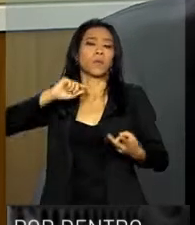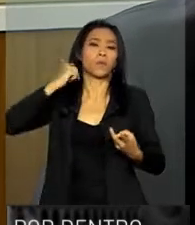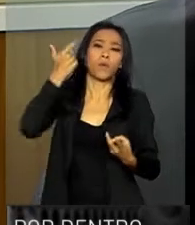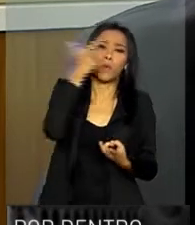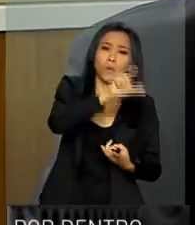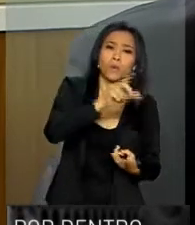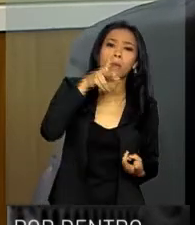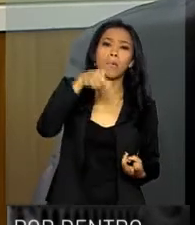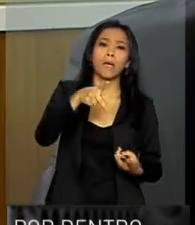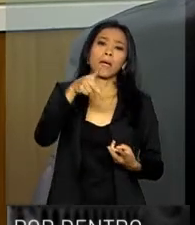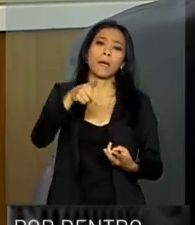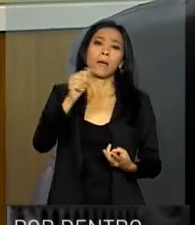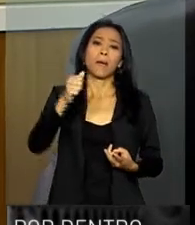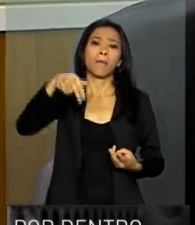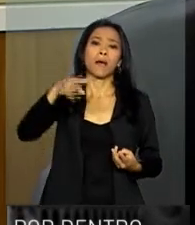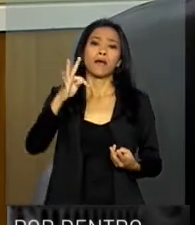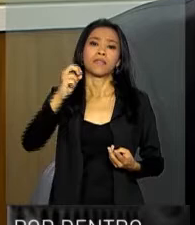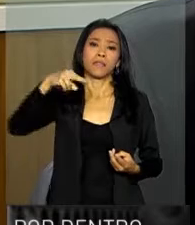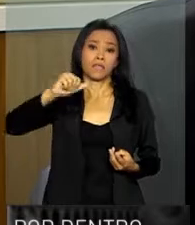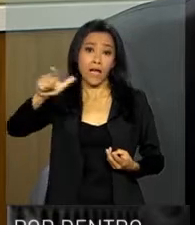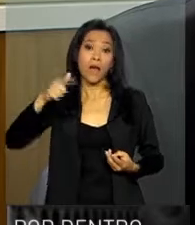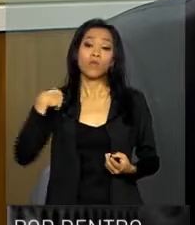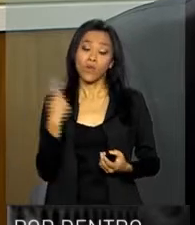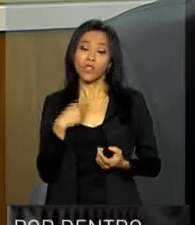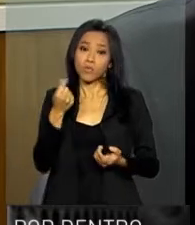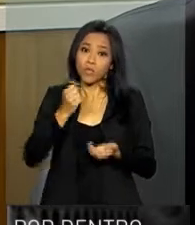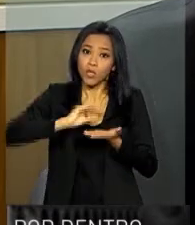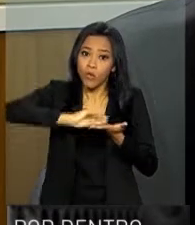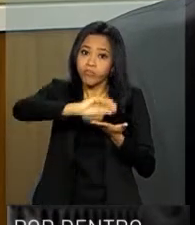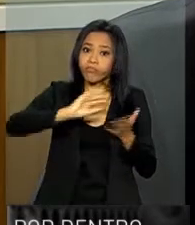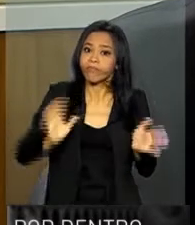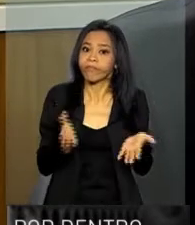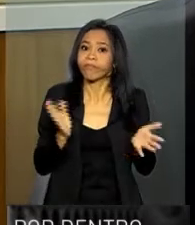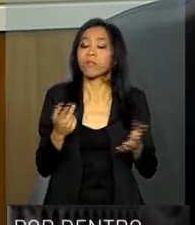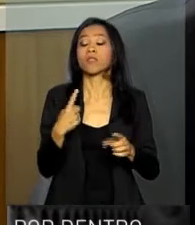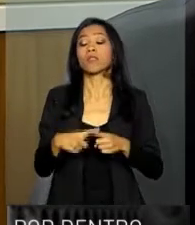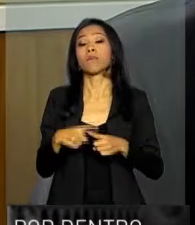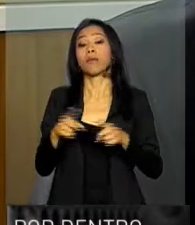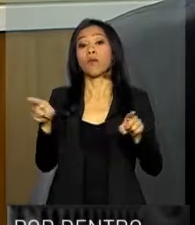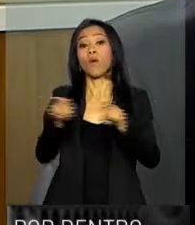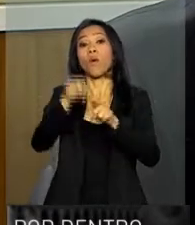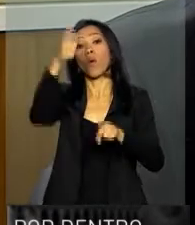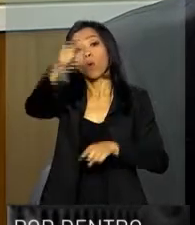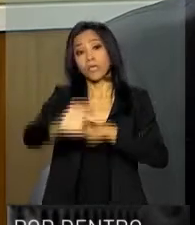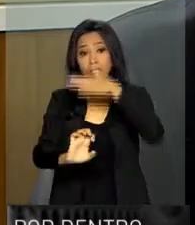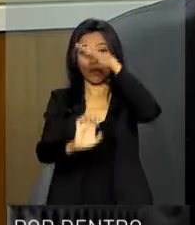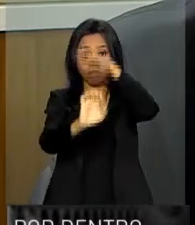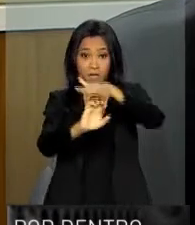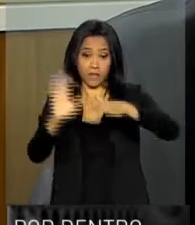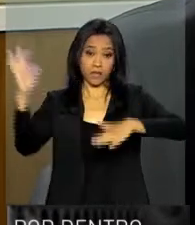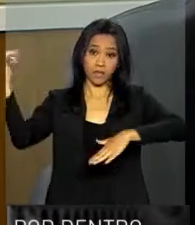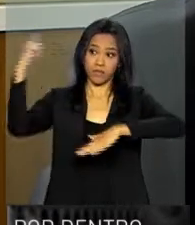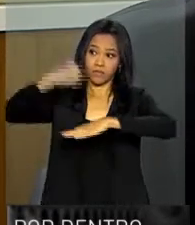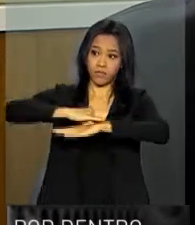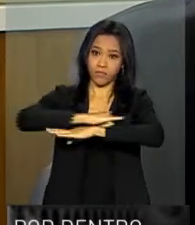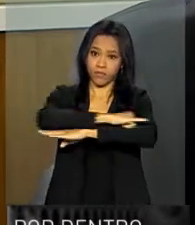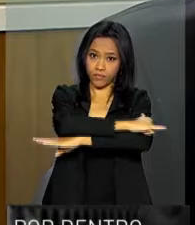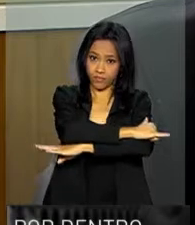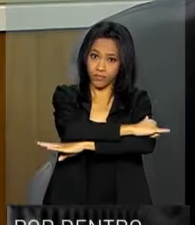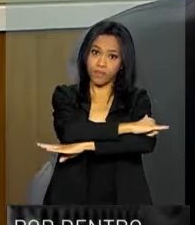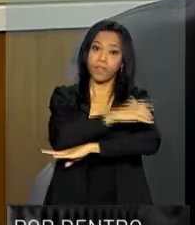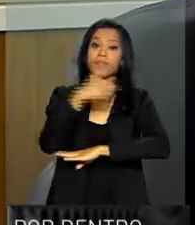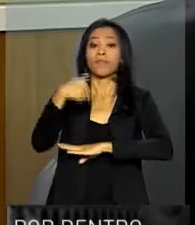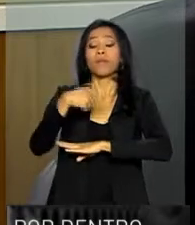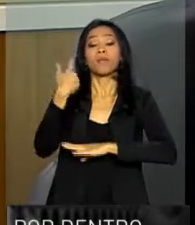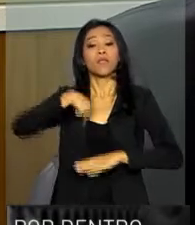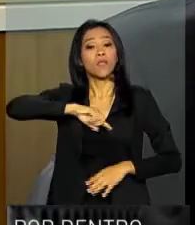investir mais nós também estamos abrindo o capital das companhias aéreas foi imitado em 20% o spl para que